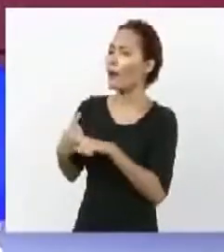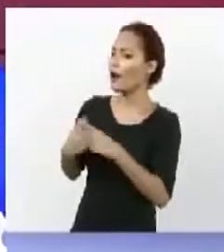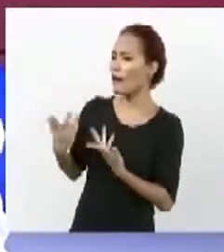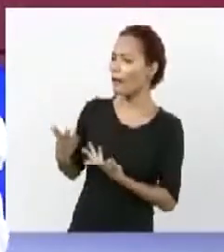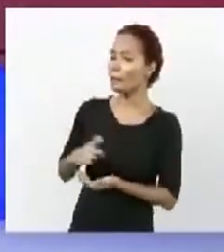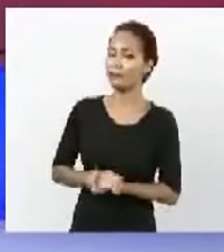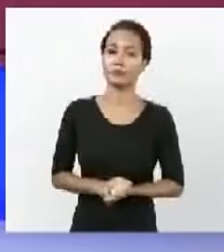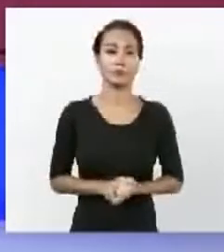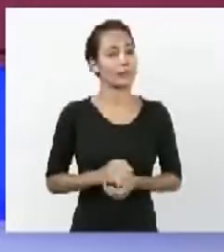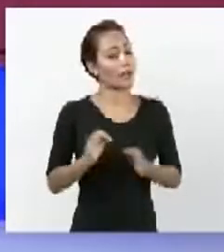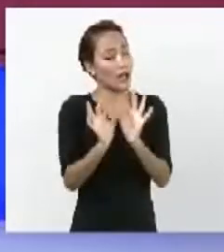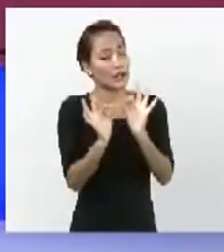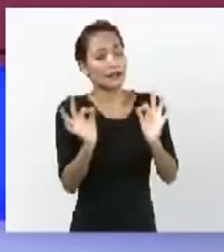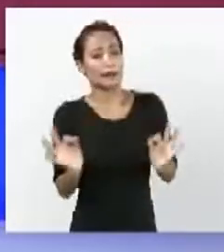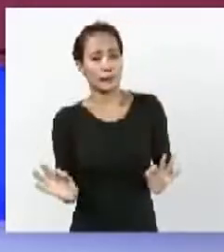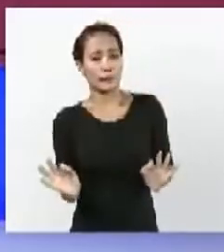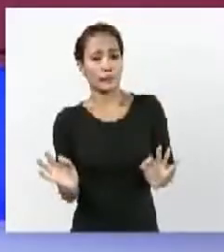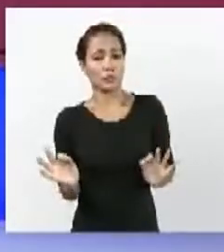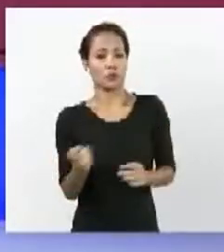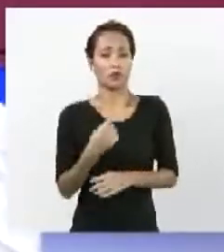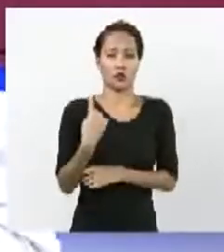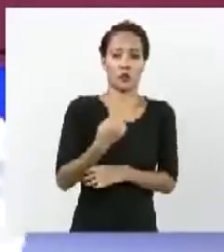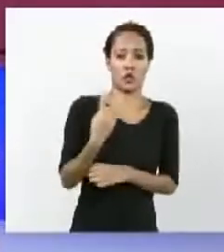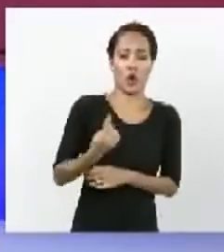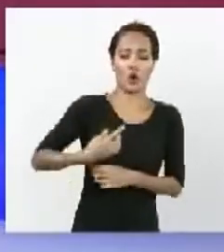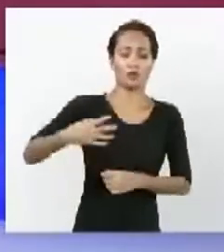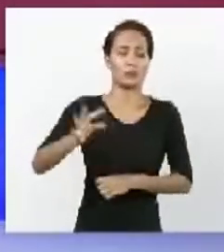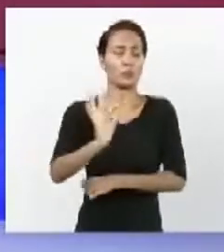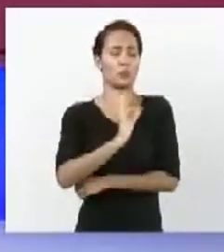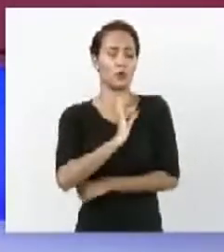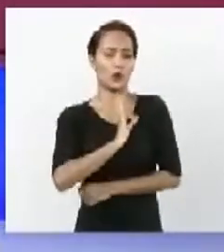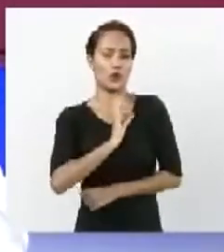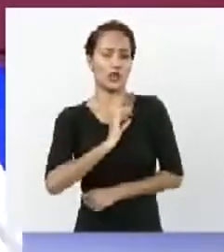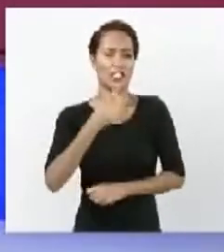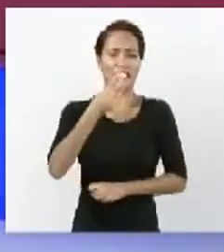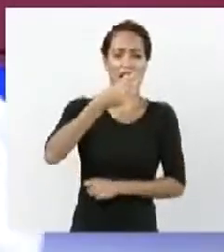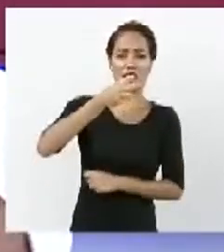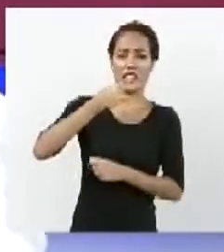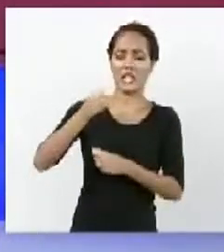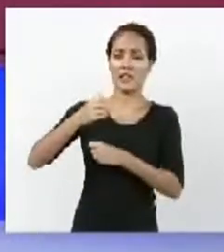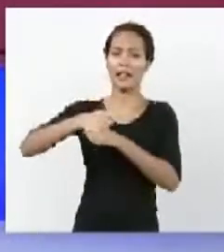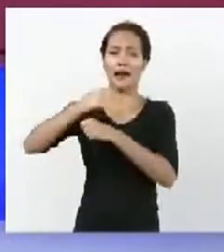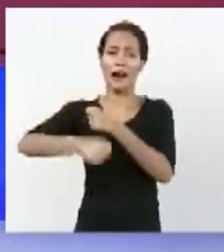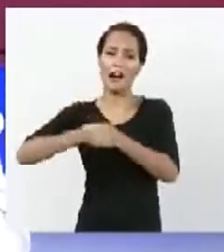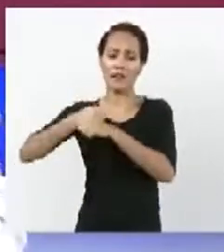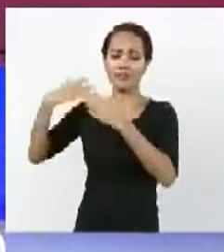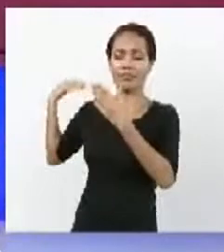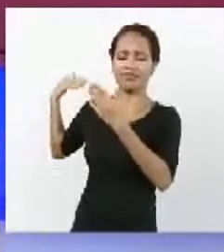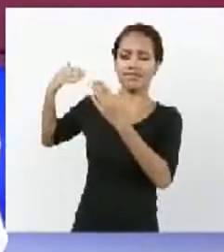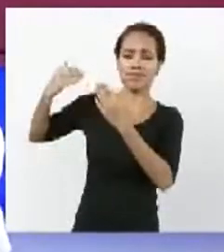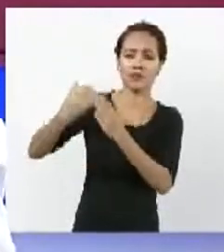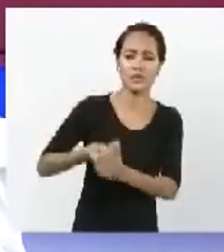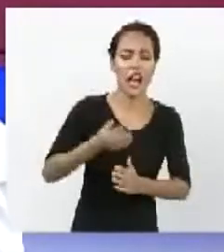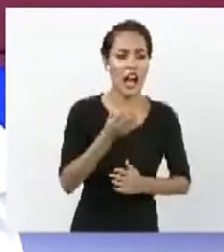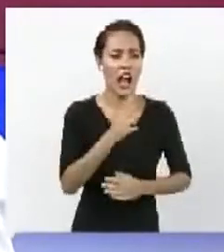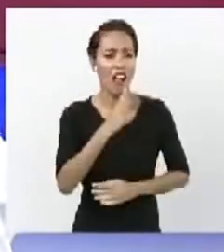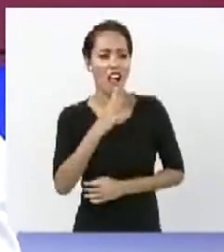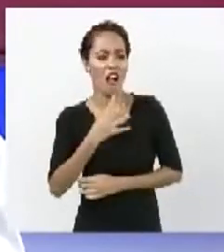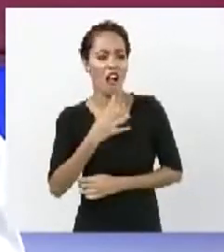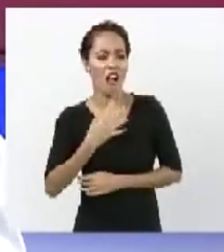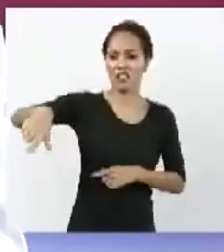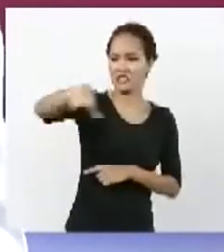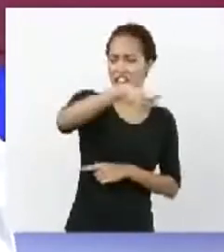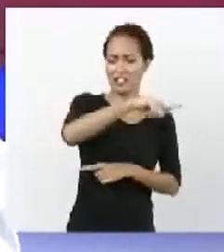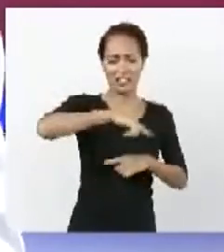simples. Nós vivemos polícia durante 30 anos, conhecemos Belém, conhecemos os problemas de Belém. Sabemos que